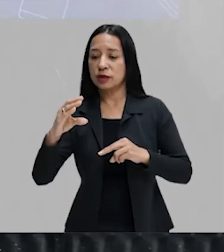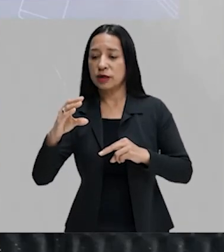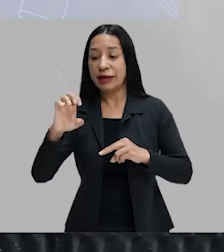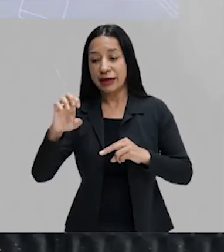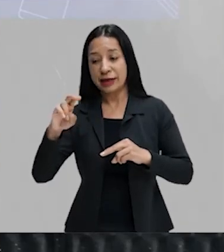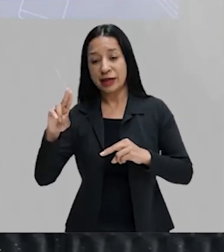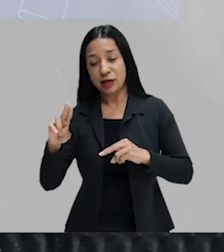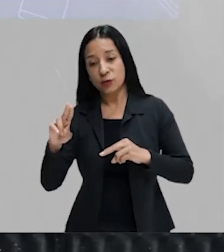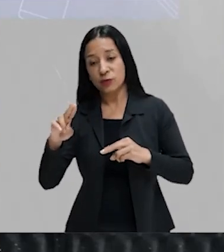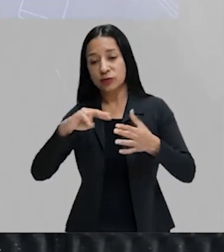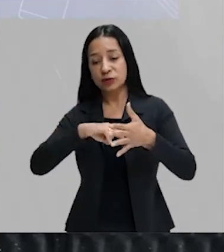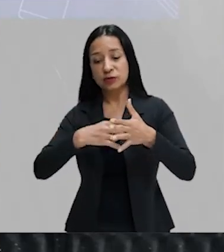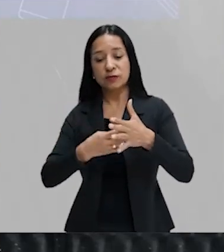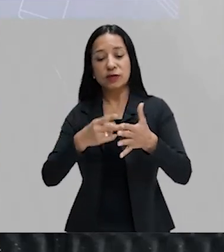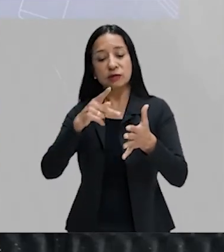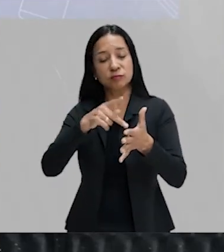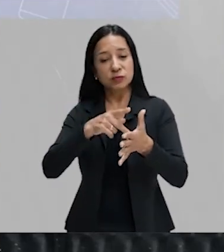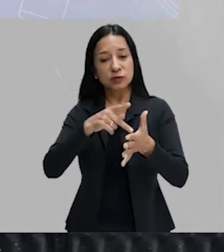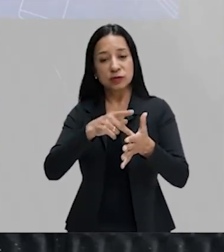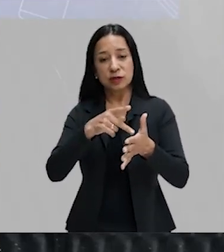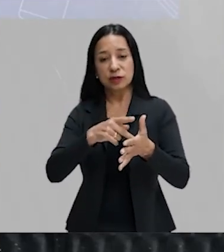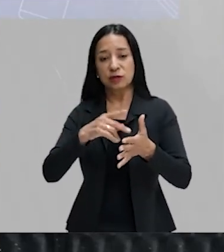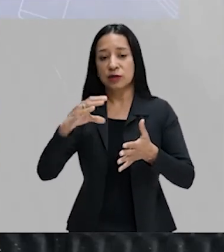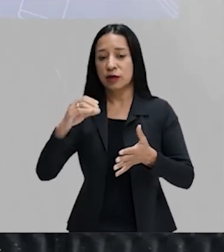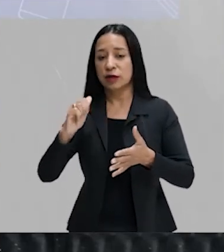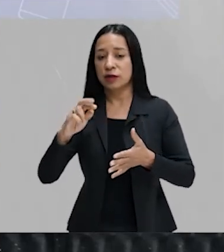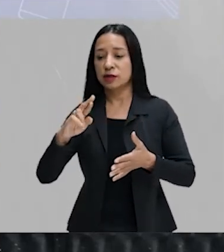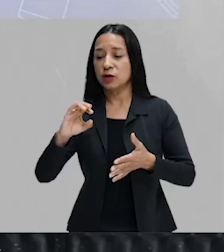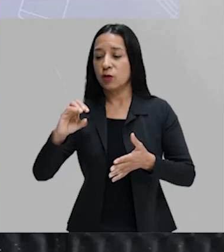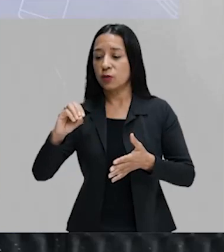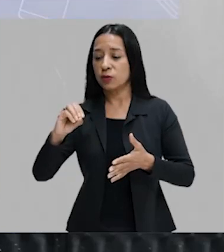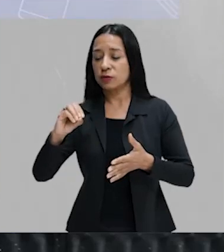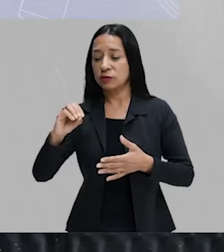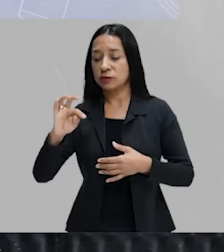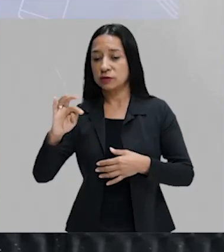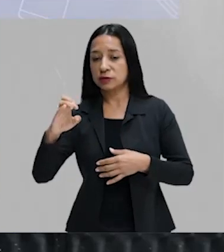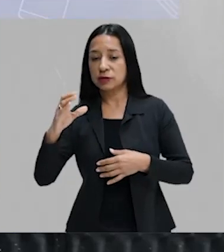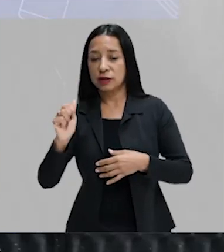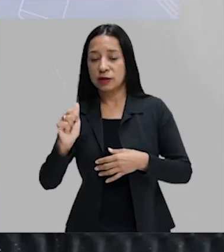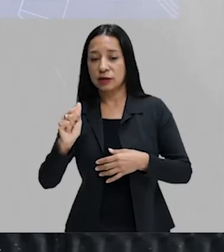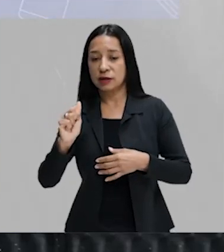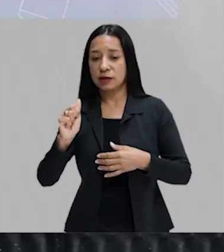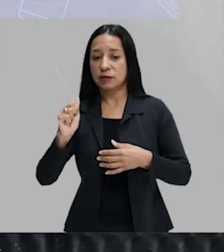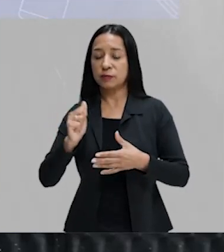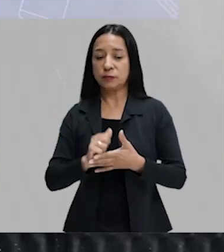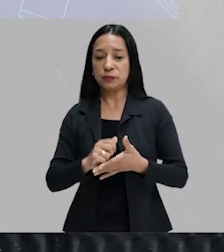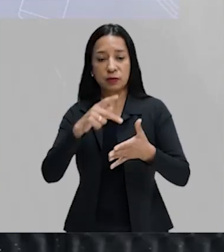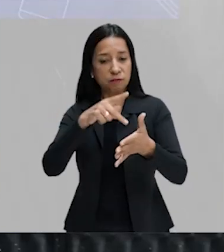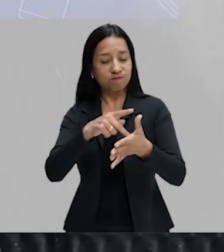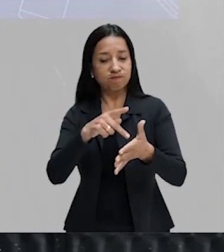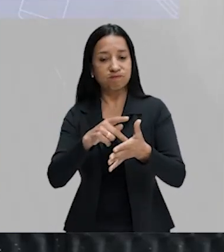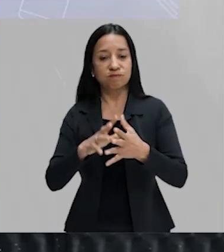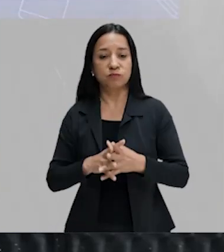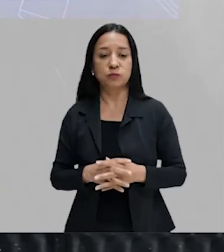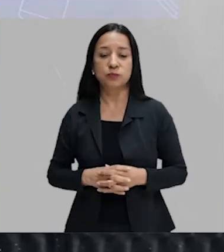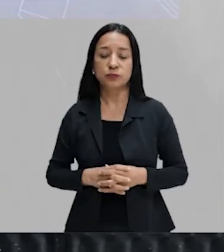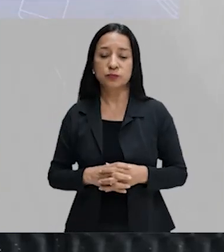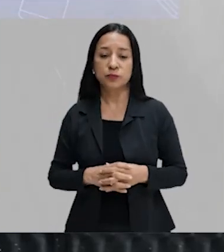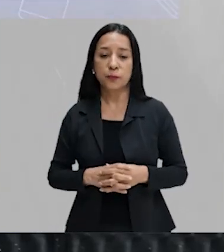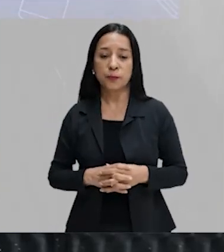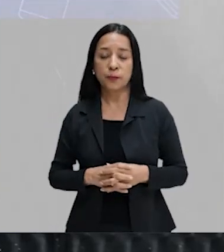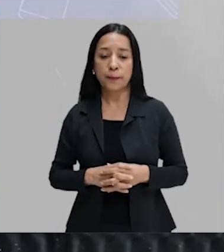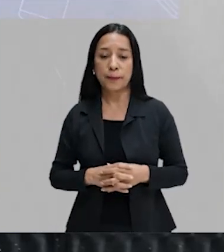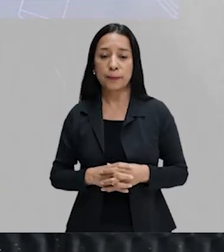carioteca, né? Tem uma carioteca verdadeira. E são indivíduos heterótrofos. Heterótrofos